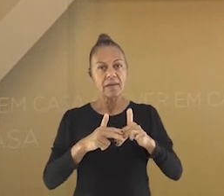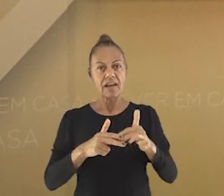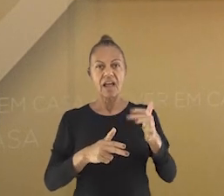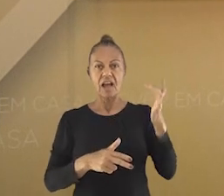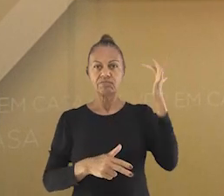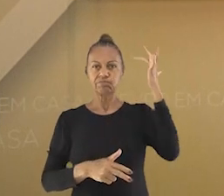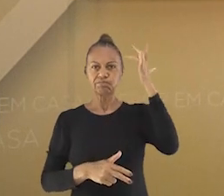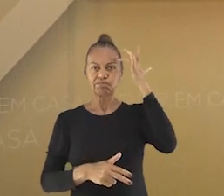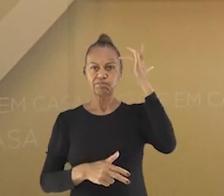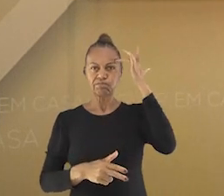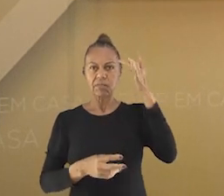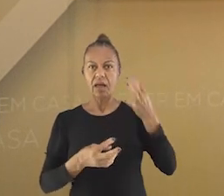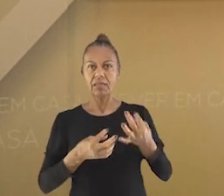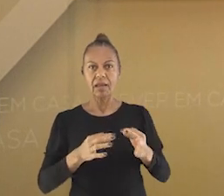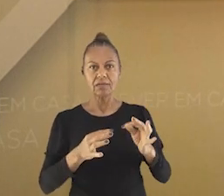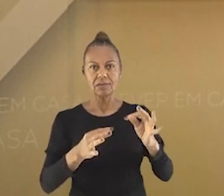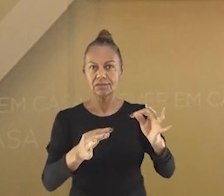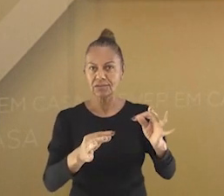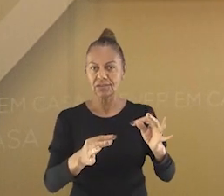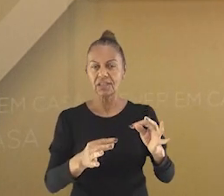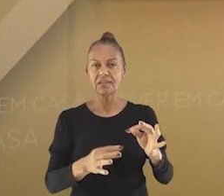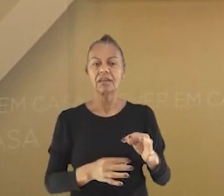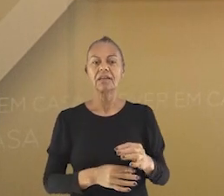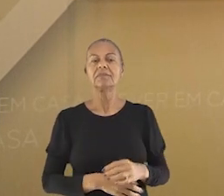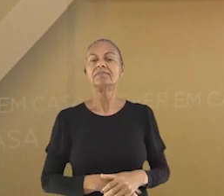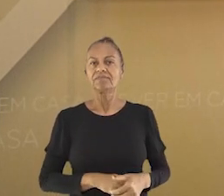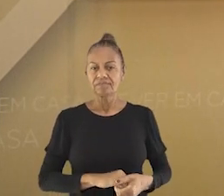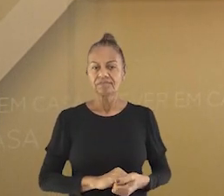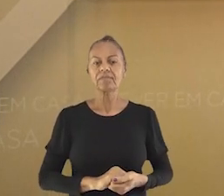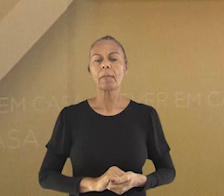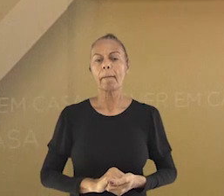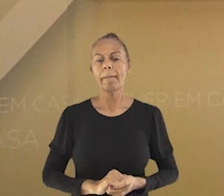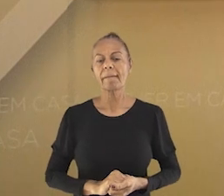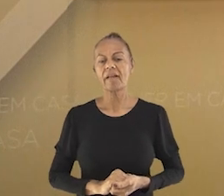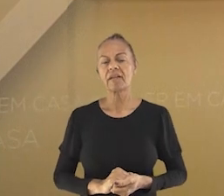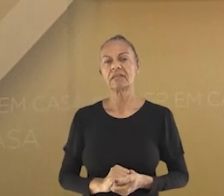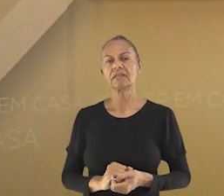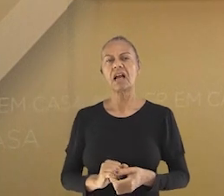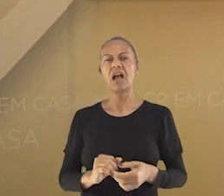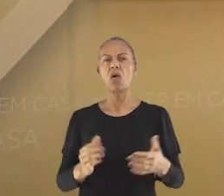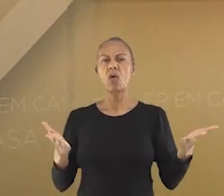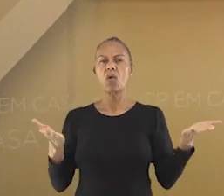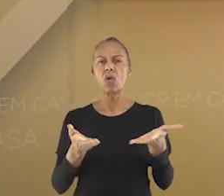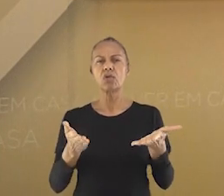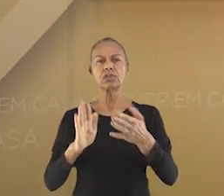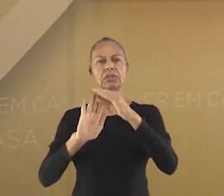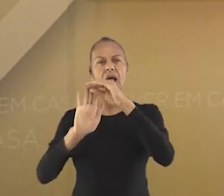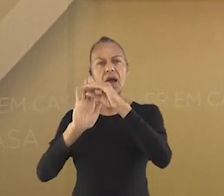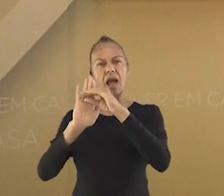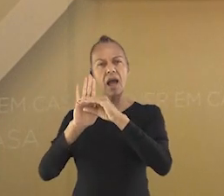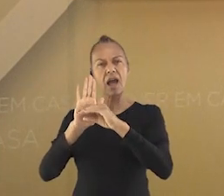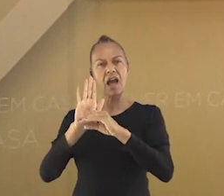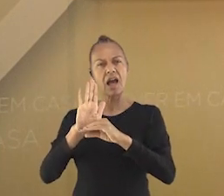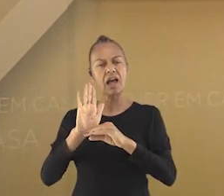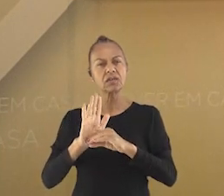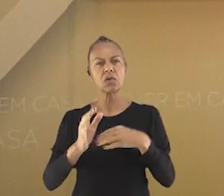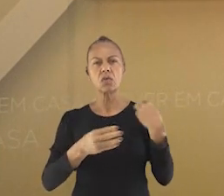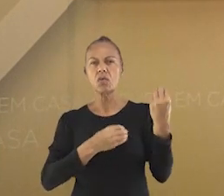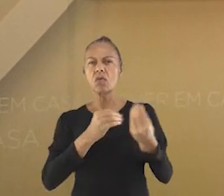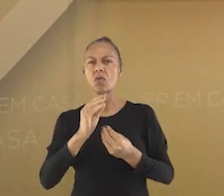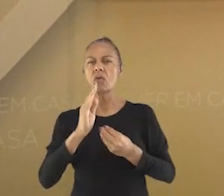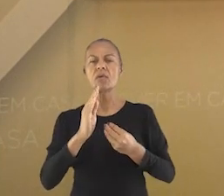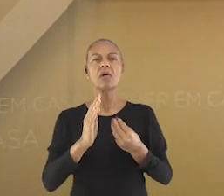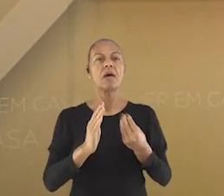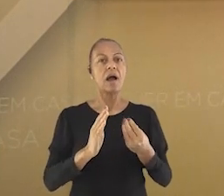inteligência artificial. Já ouviu falar? Atualmente, muitos dados da produção no campo são gerados